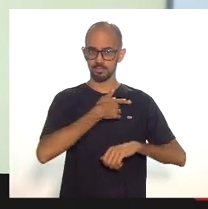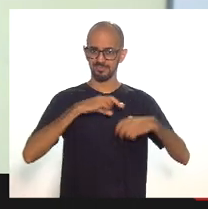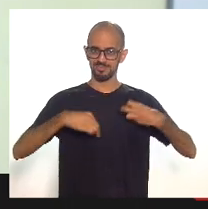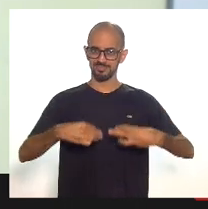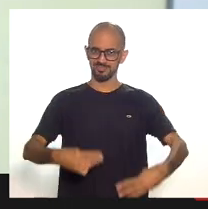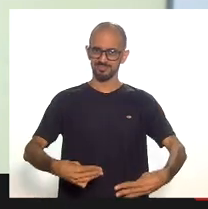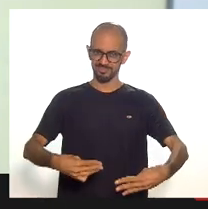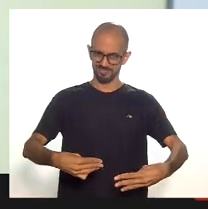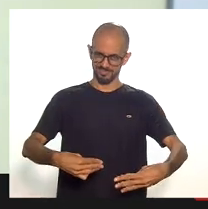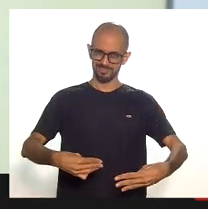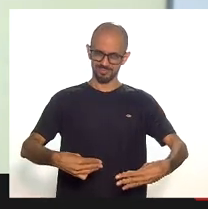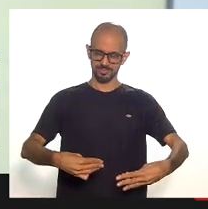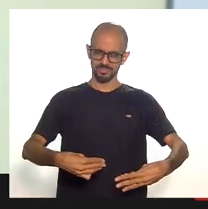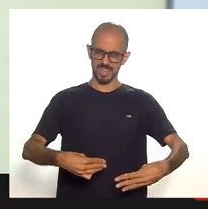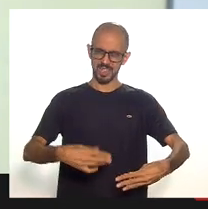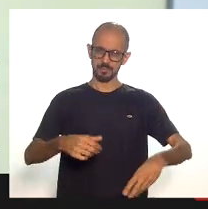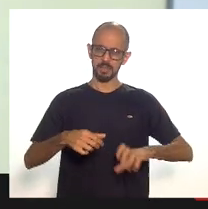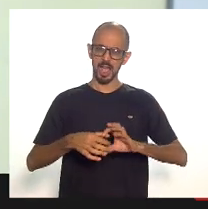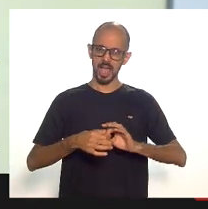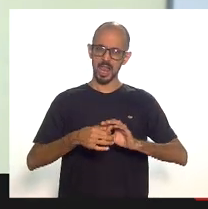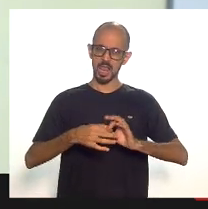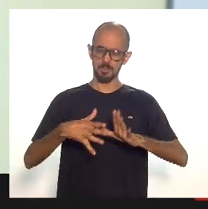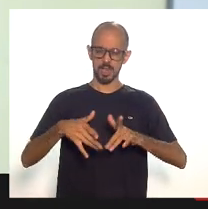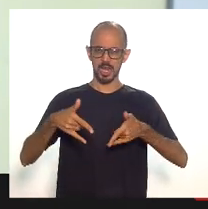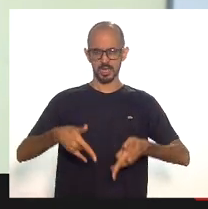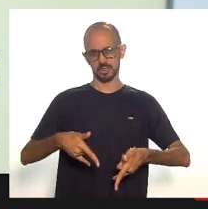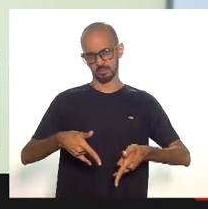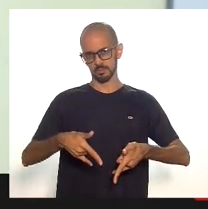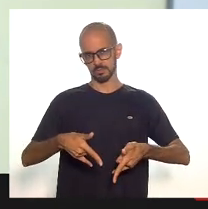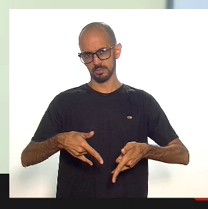leitos. Né? Nessa oportunidade,